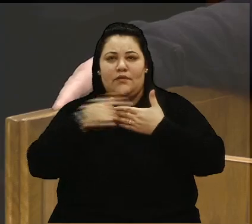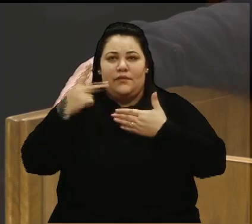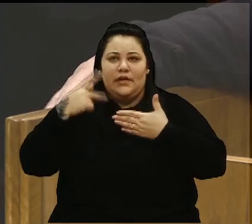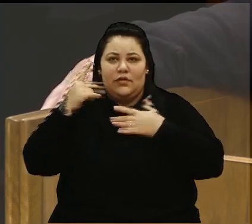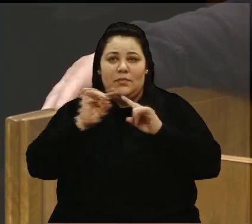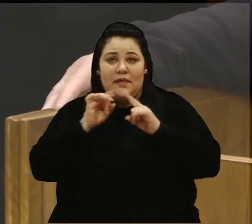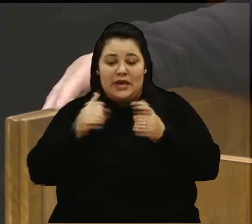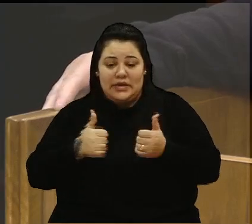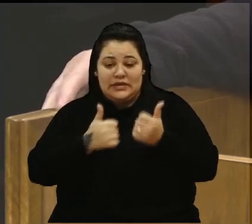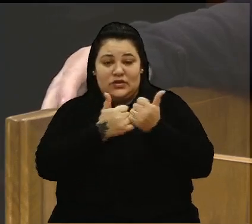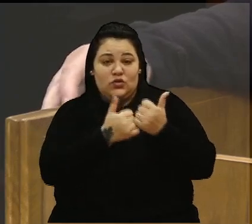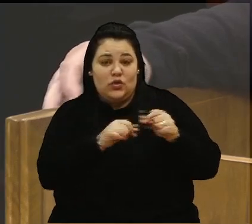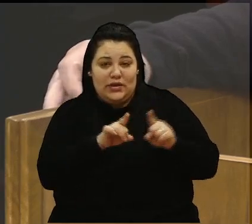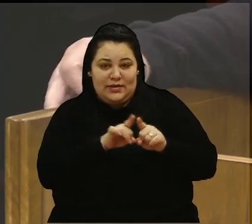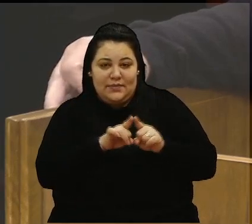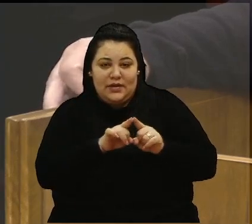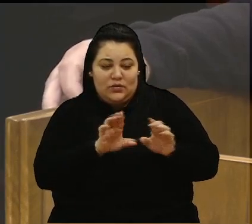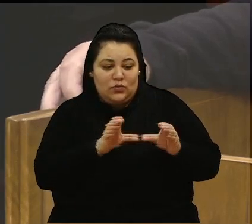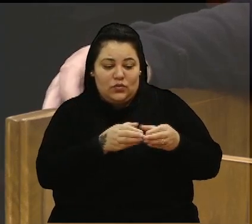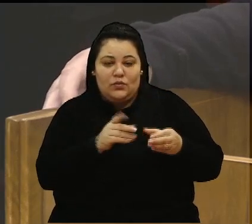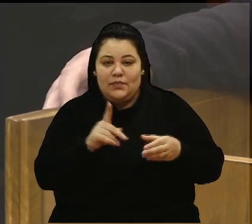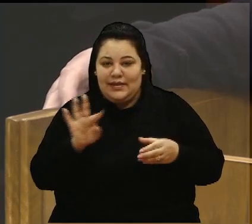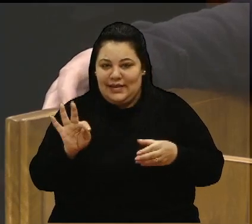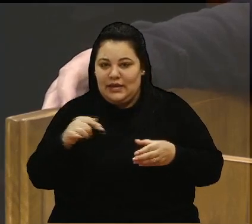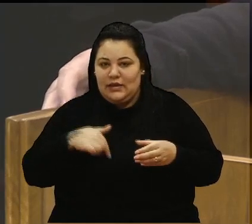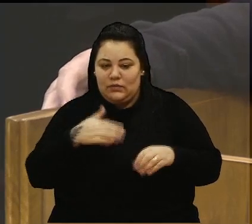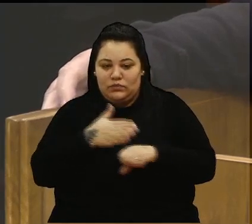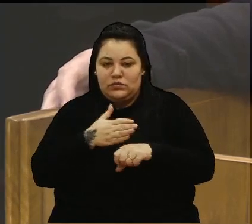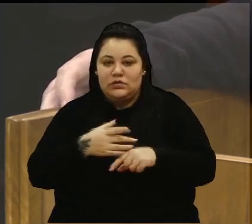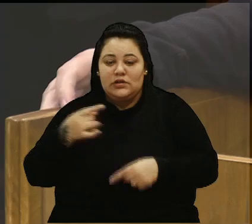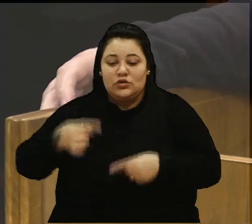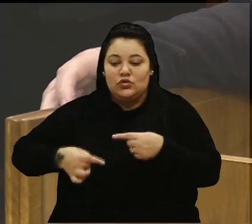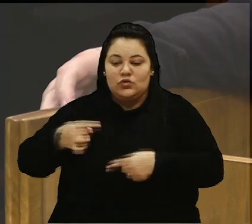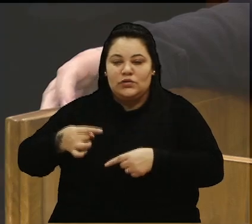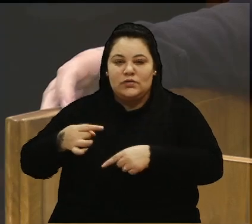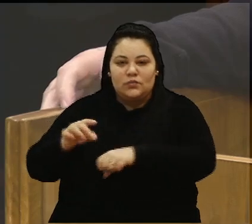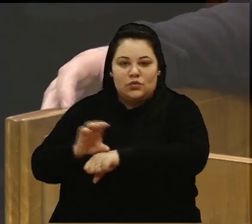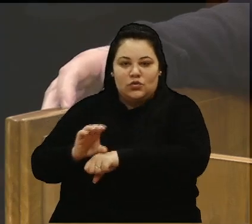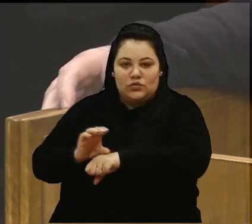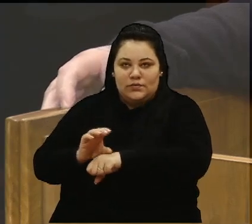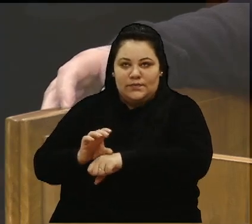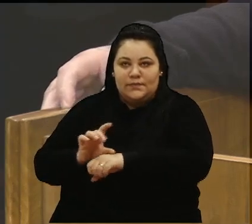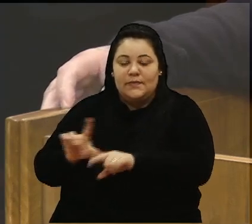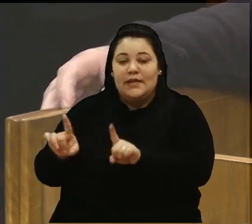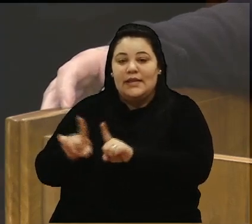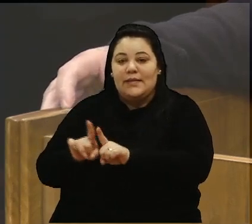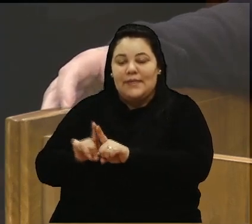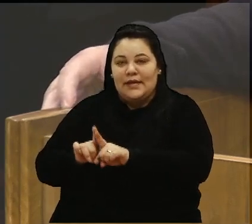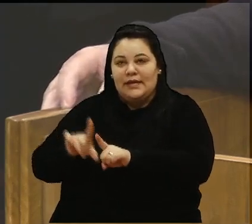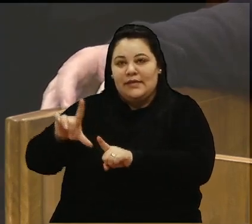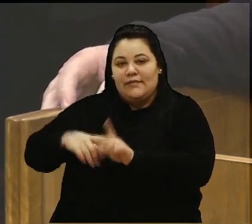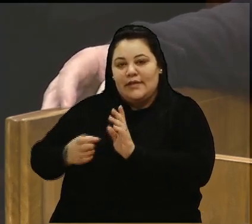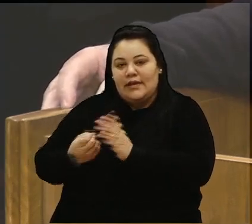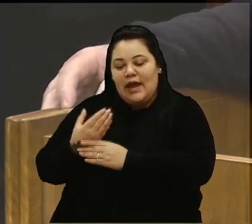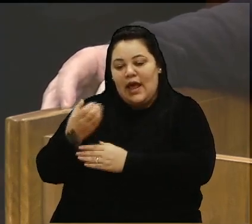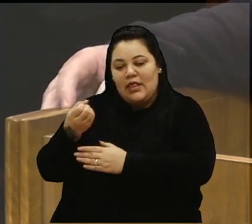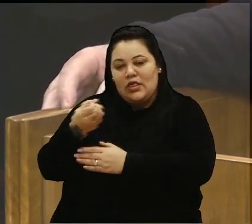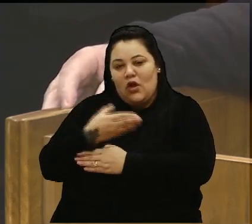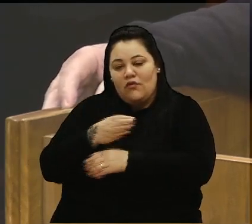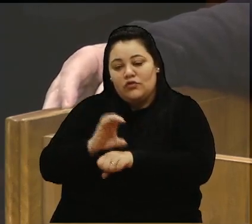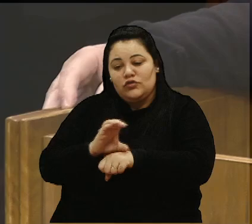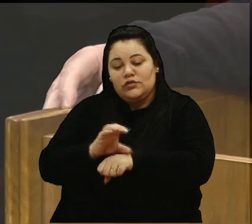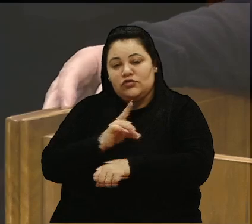do PT, das discussões da Constituinte, e que levaram à nova Constituição de